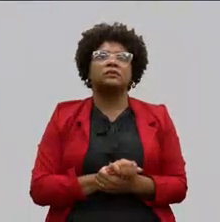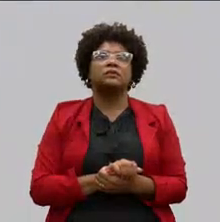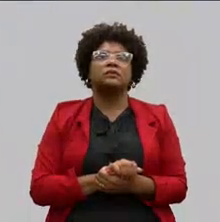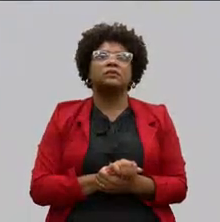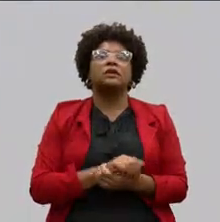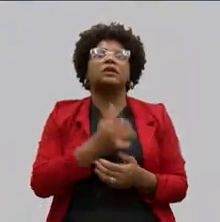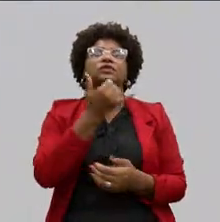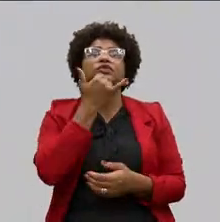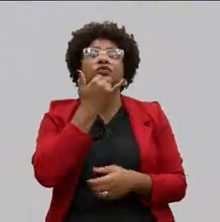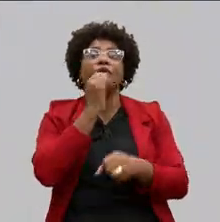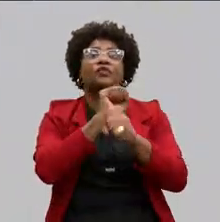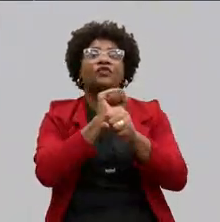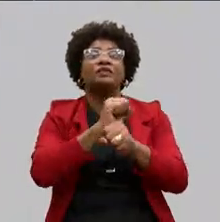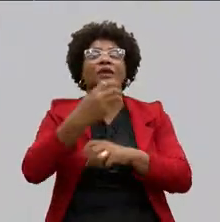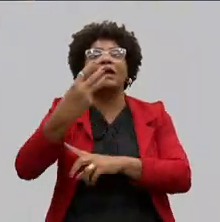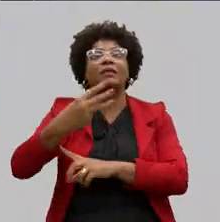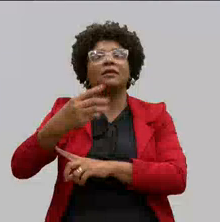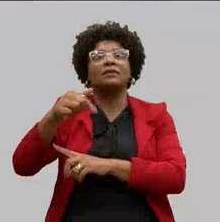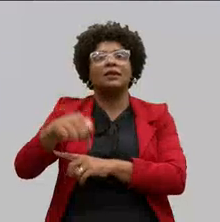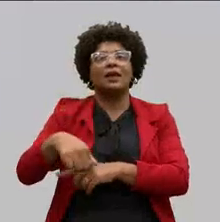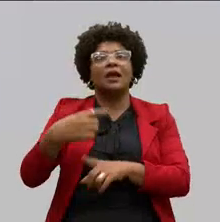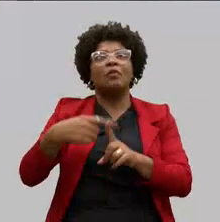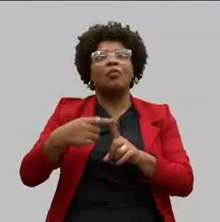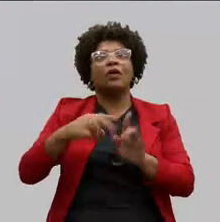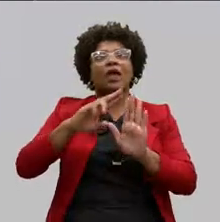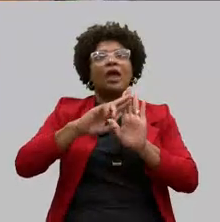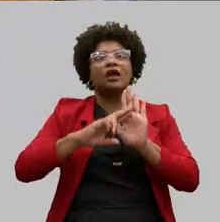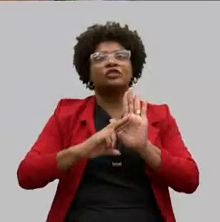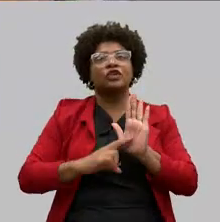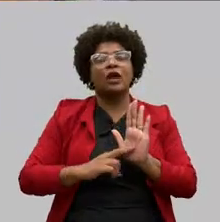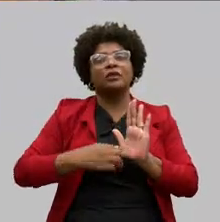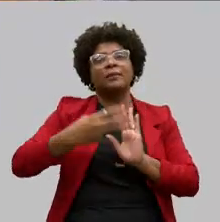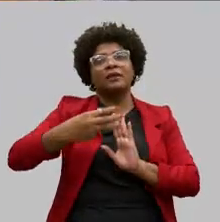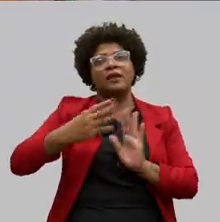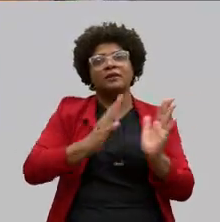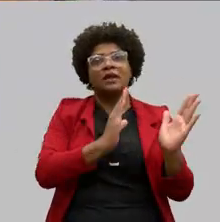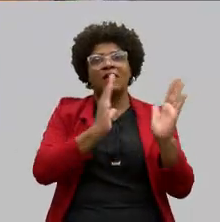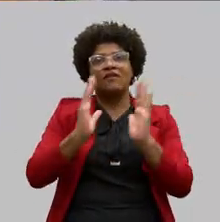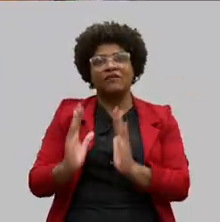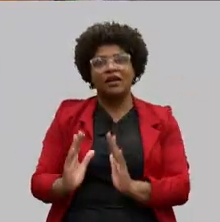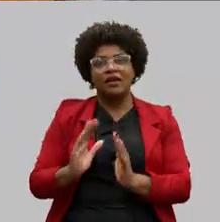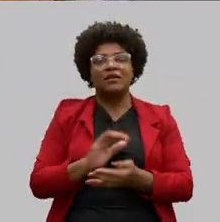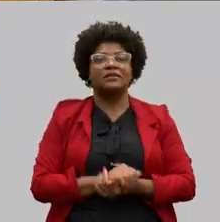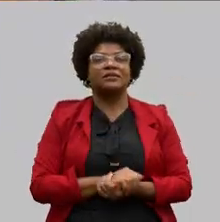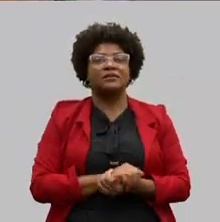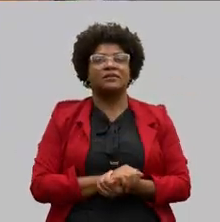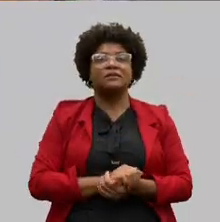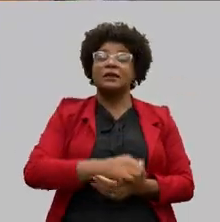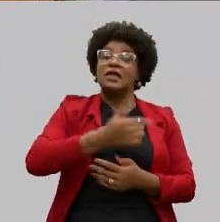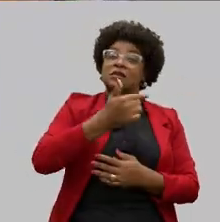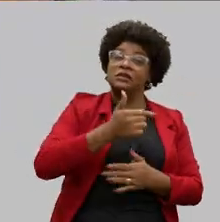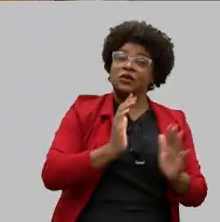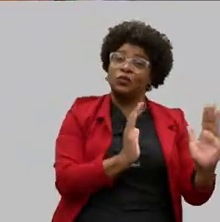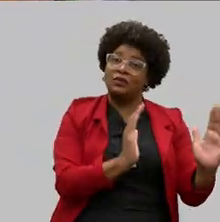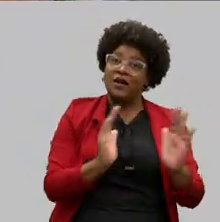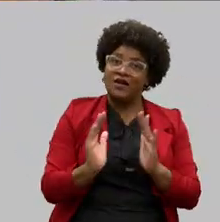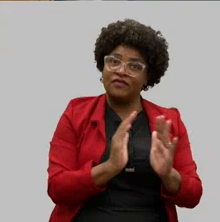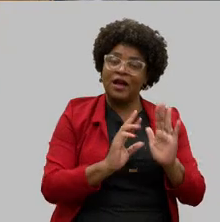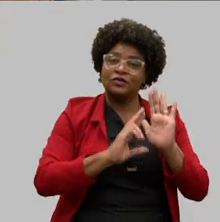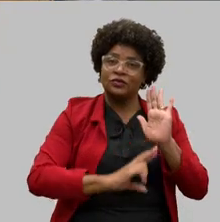Presidente porque minha questão minha minha questão de ordem paraa terceira fase segunda fase os requerimentos por acordo serão retirados votados